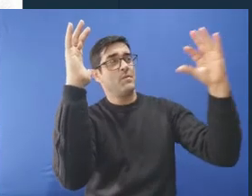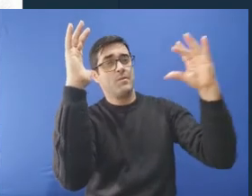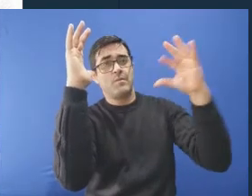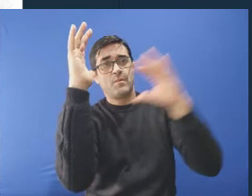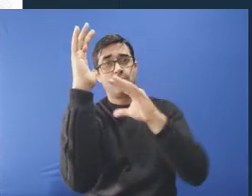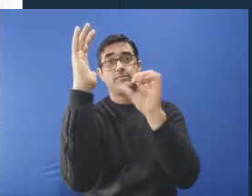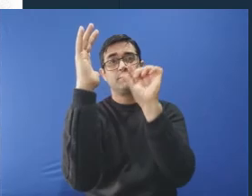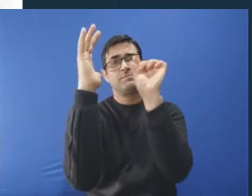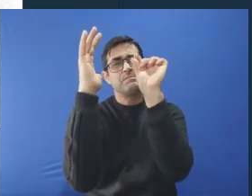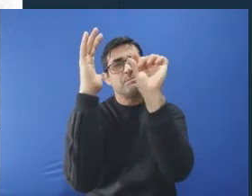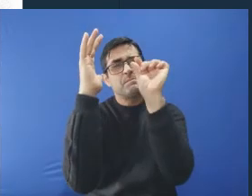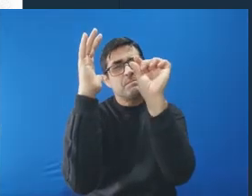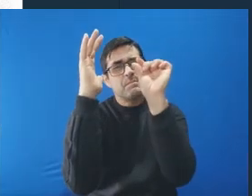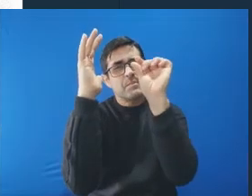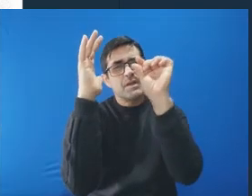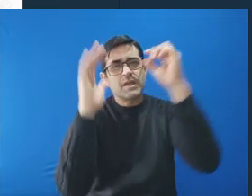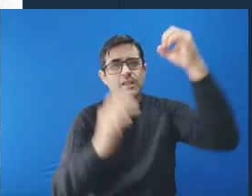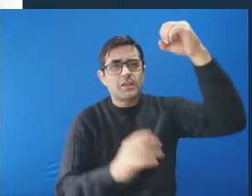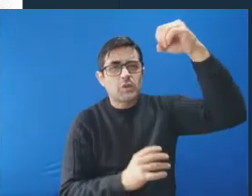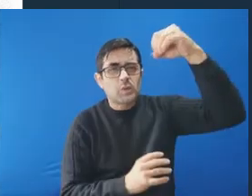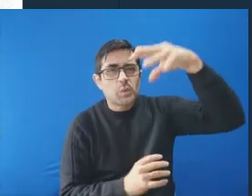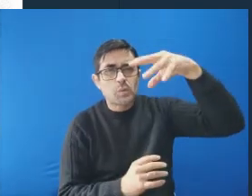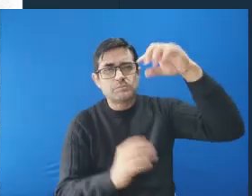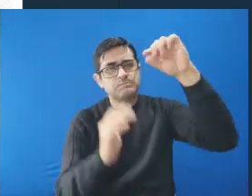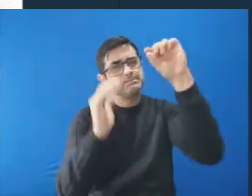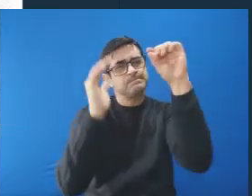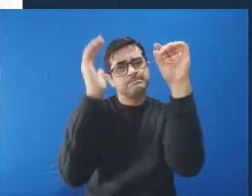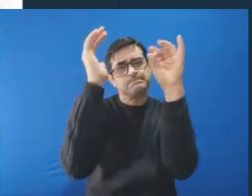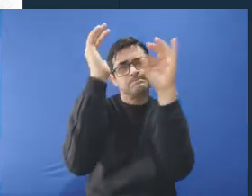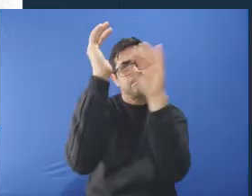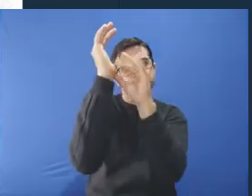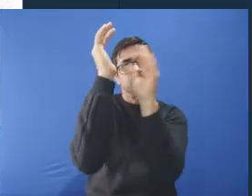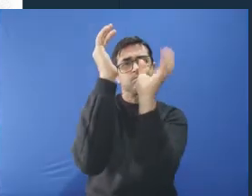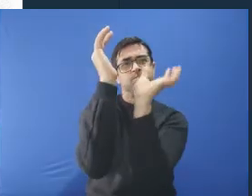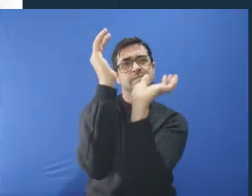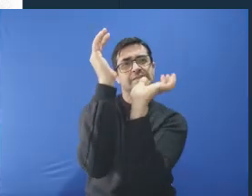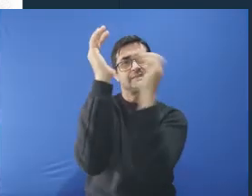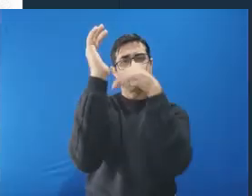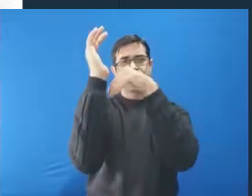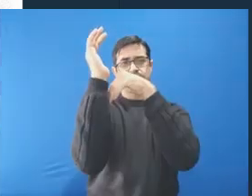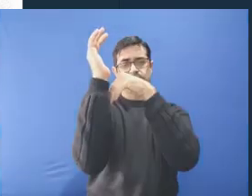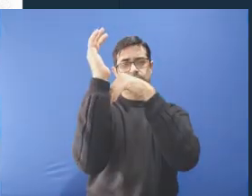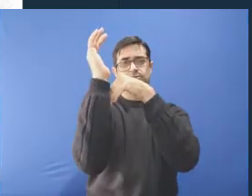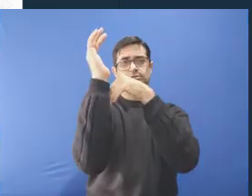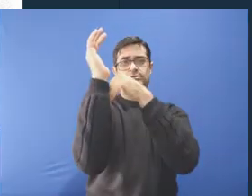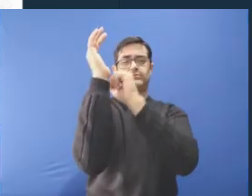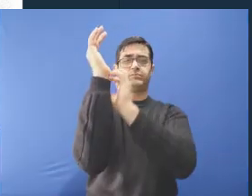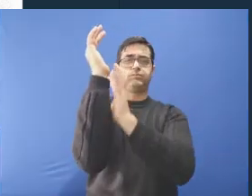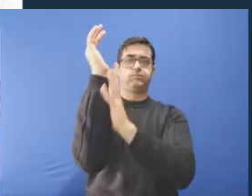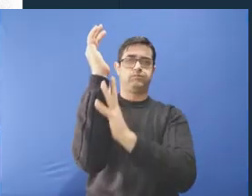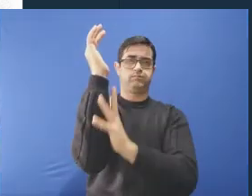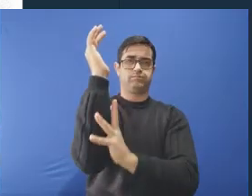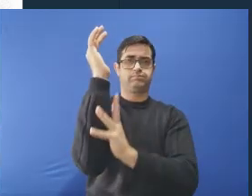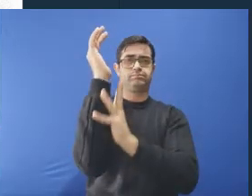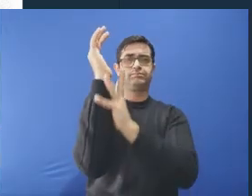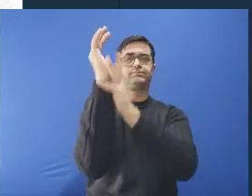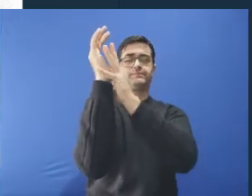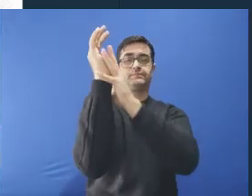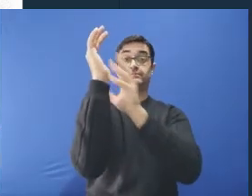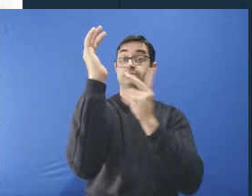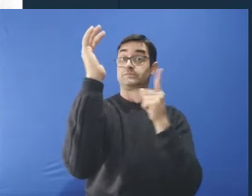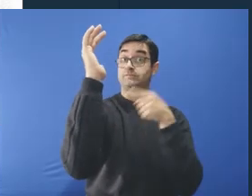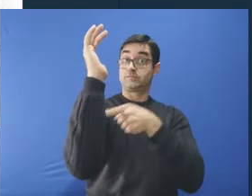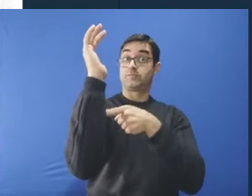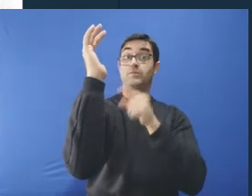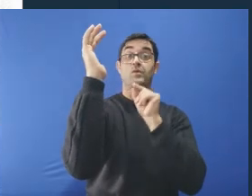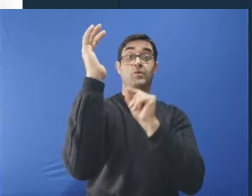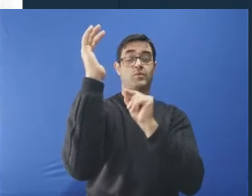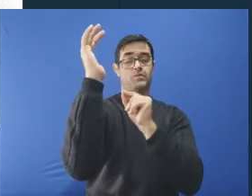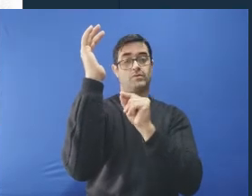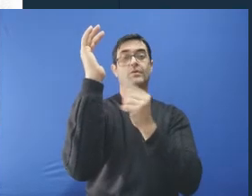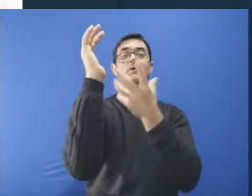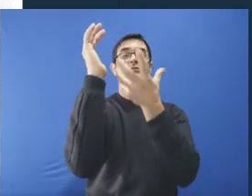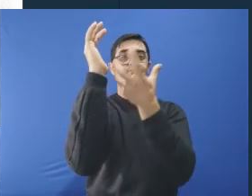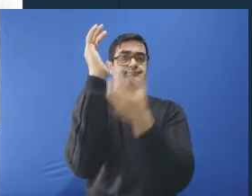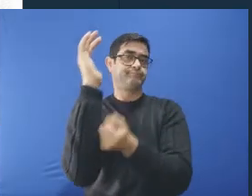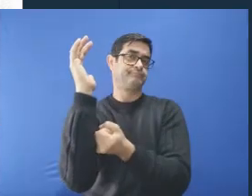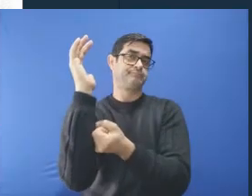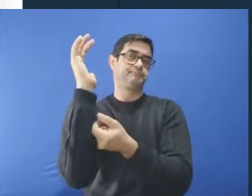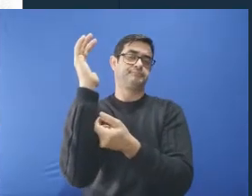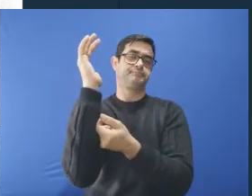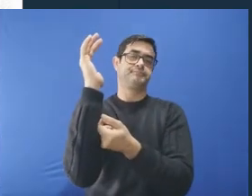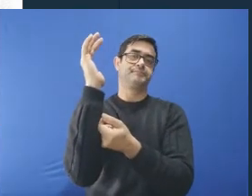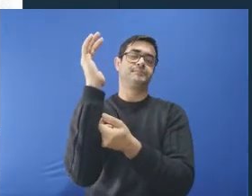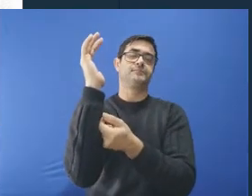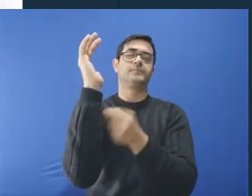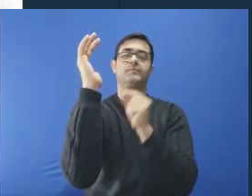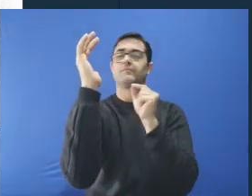assimilado. Daquilo que é assimilado pelos organismos vegetais, uma parte é perdida na respiração. Ele gasta